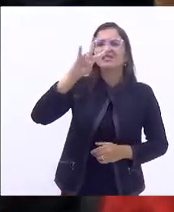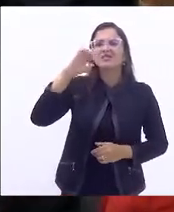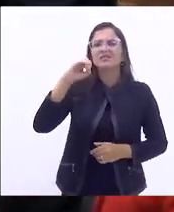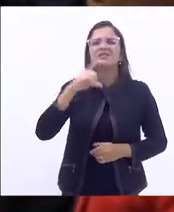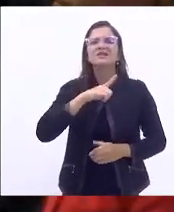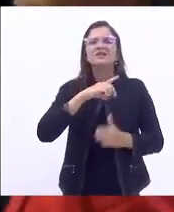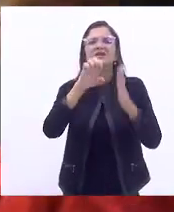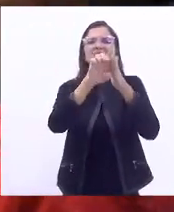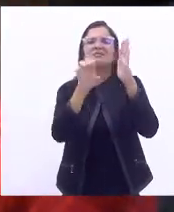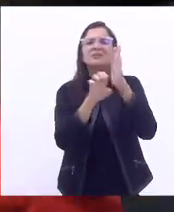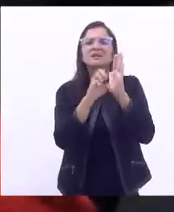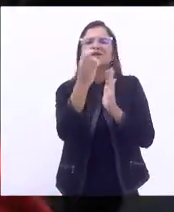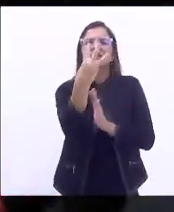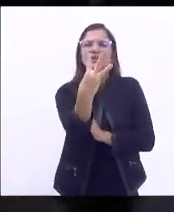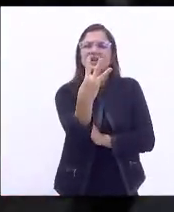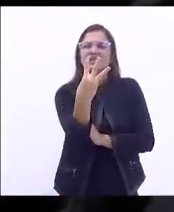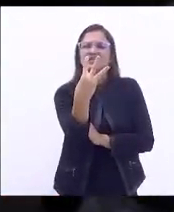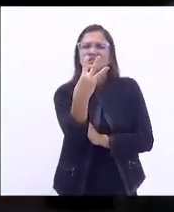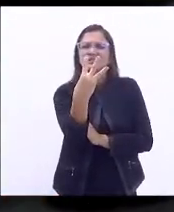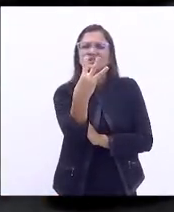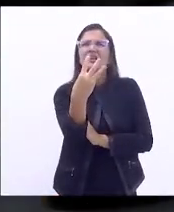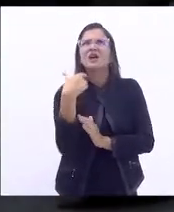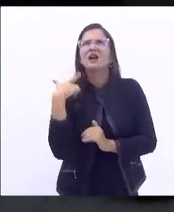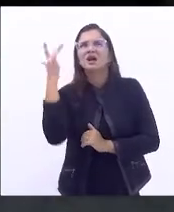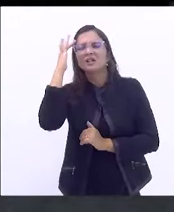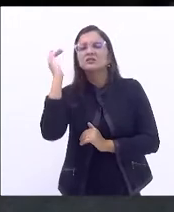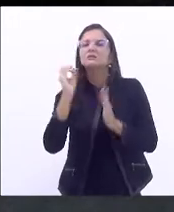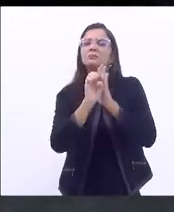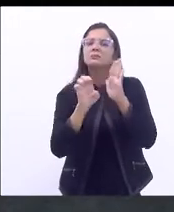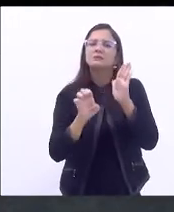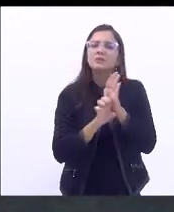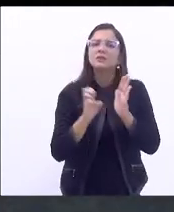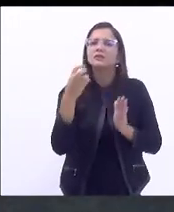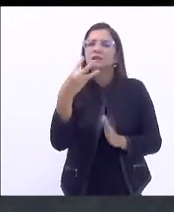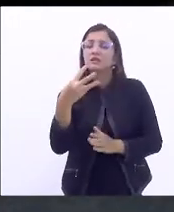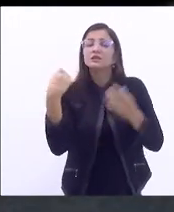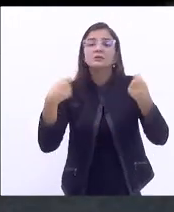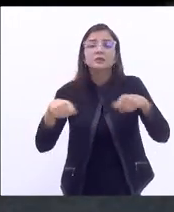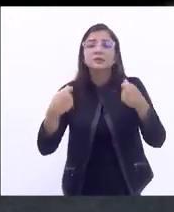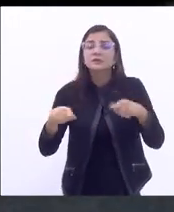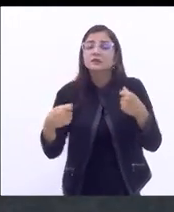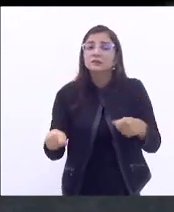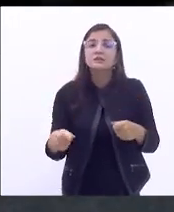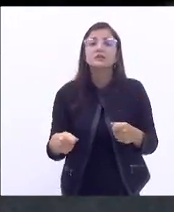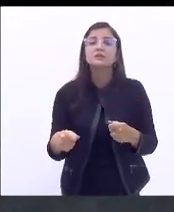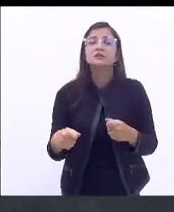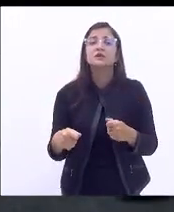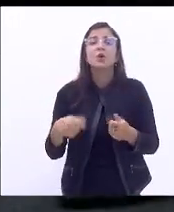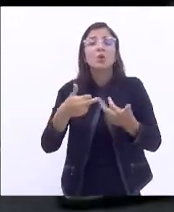que condiciona ao cumprimento, no